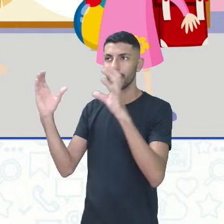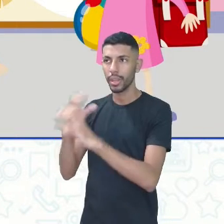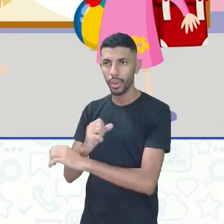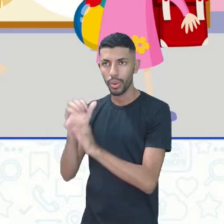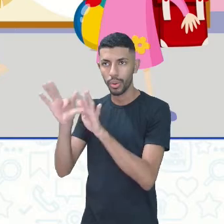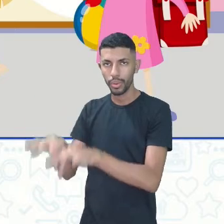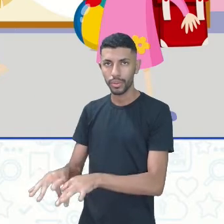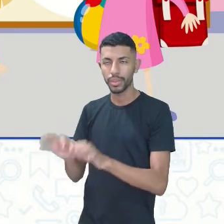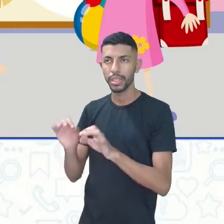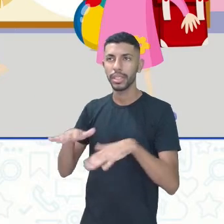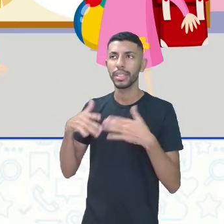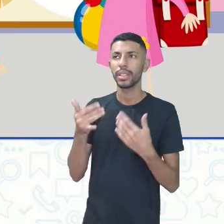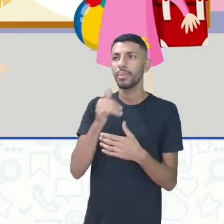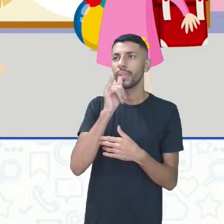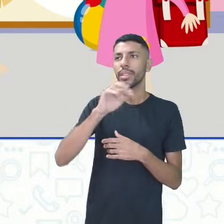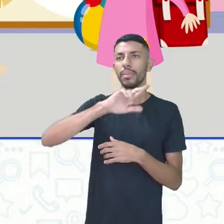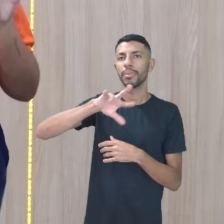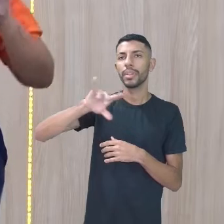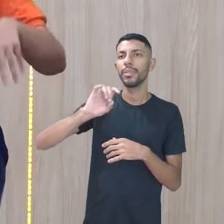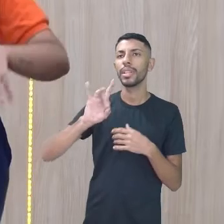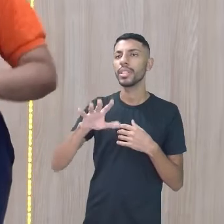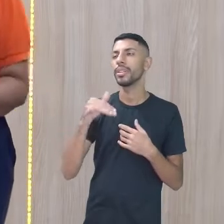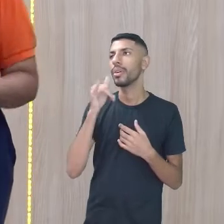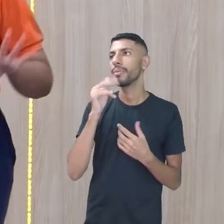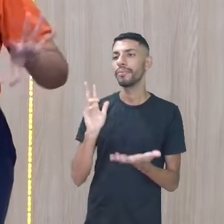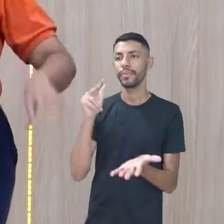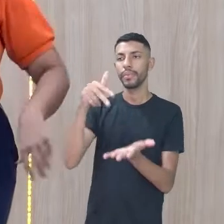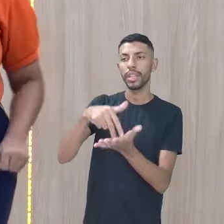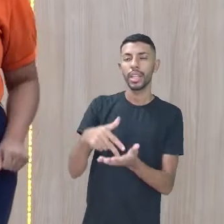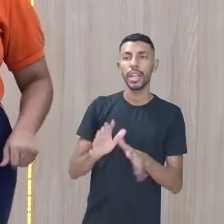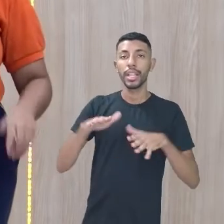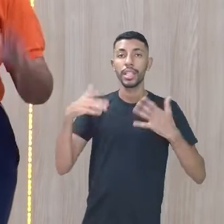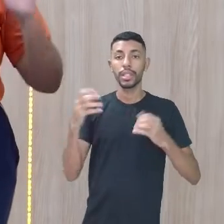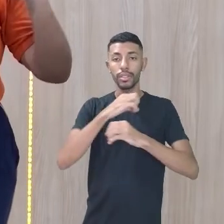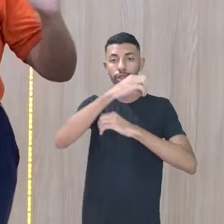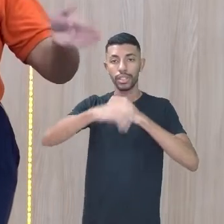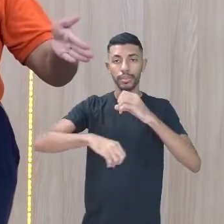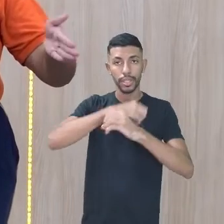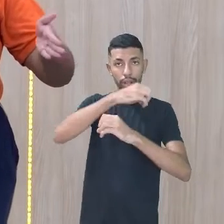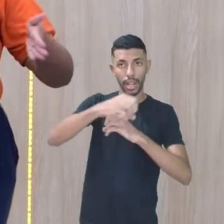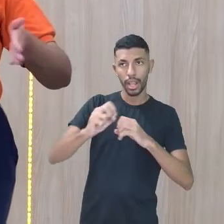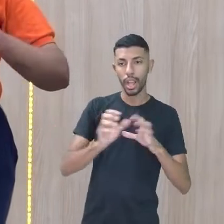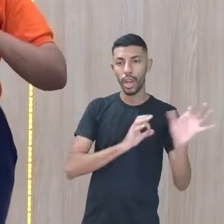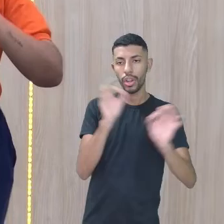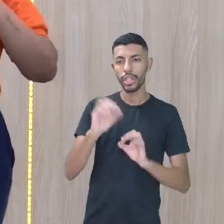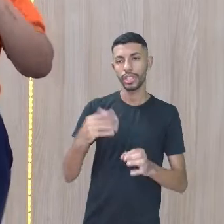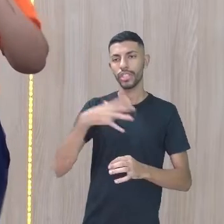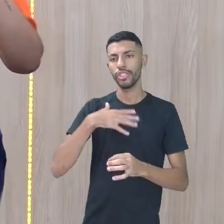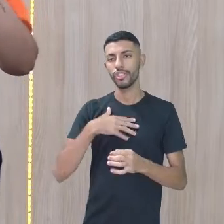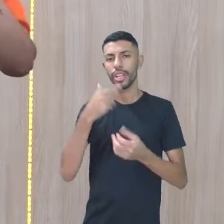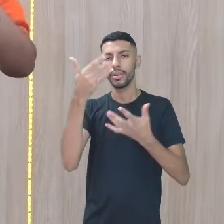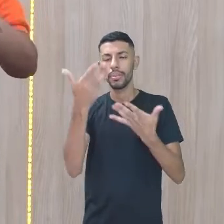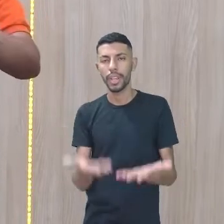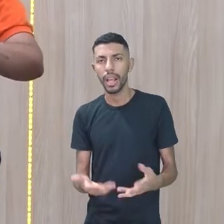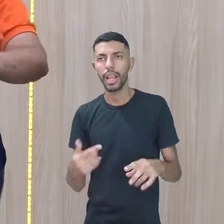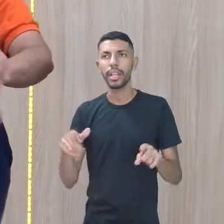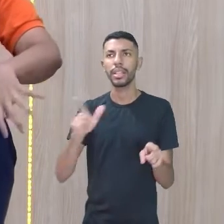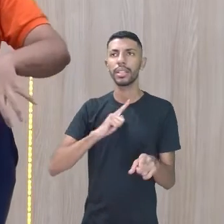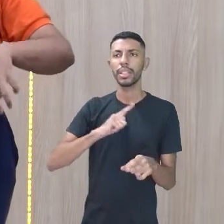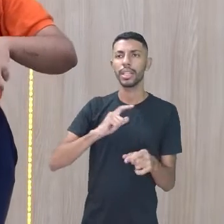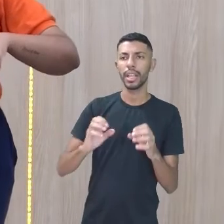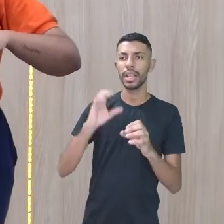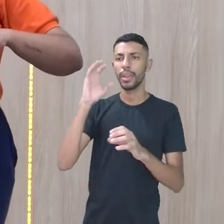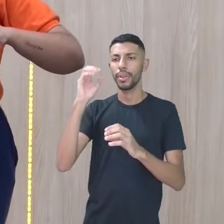conclusão. Então, a gente não chega e simplesmente fala, então, gente, sistema solar se organiza tal forma, tem